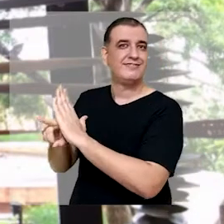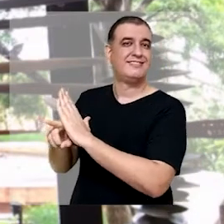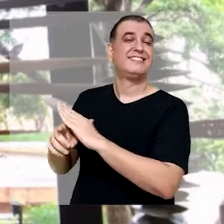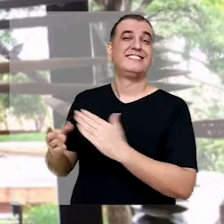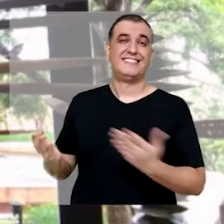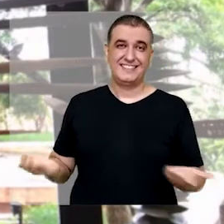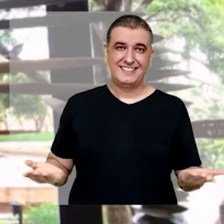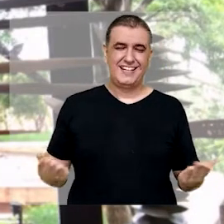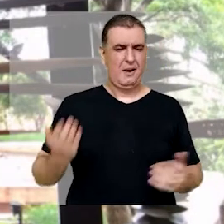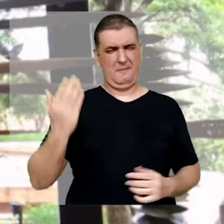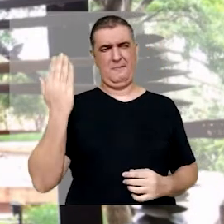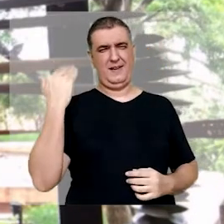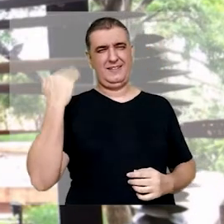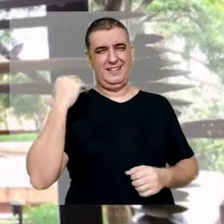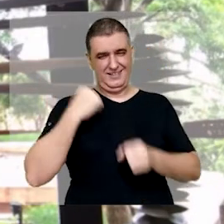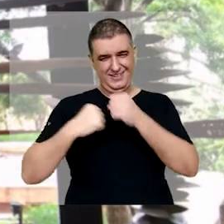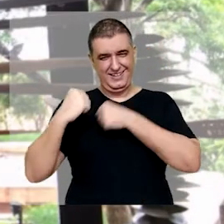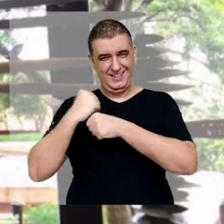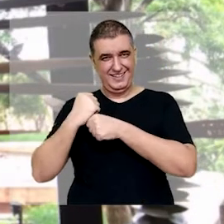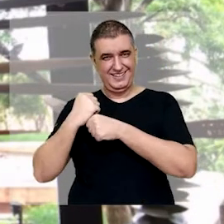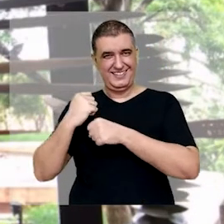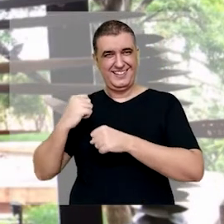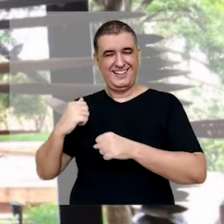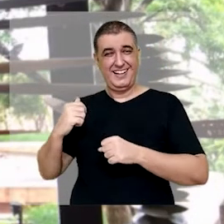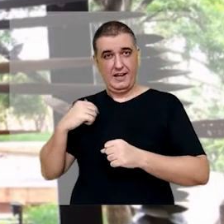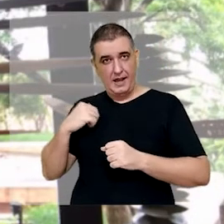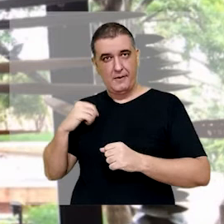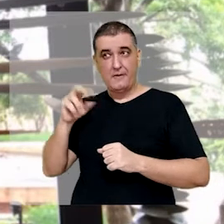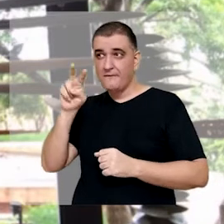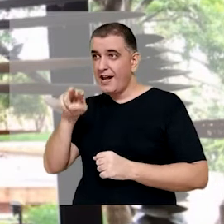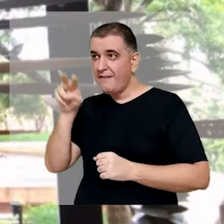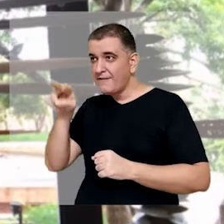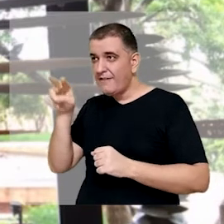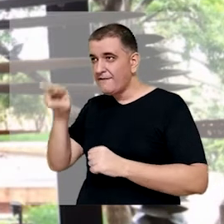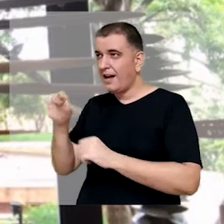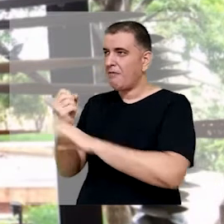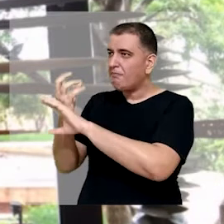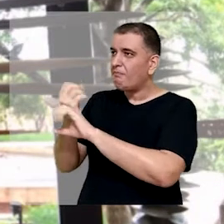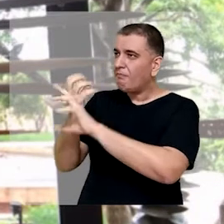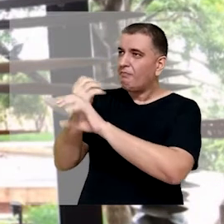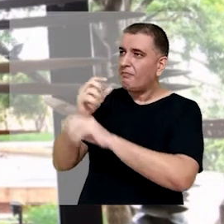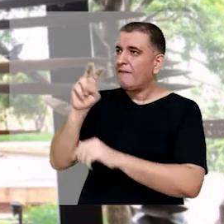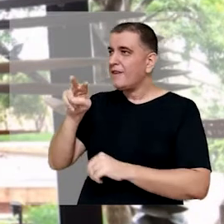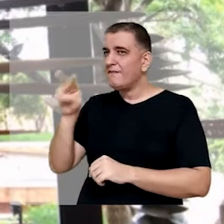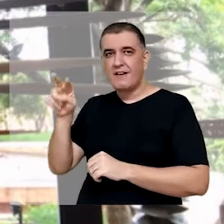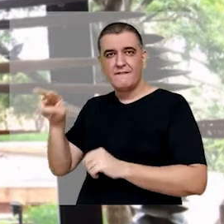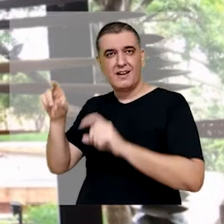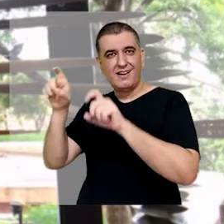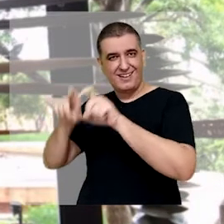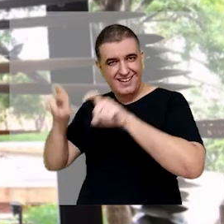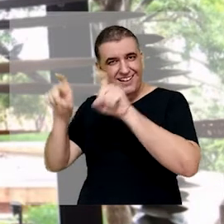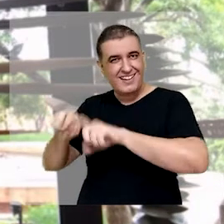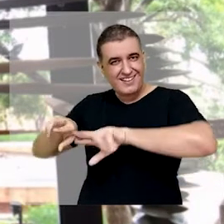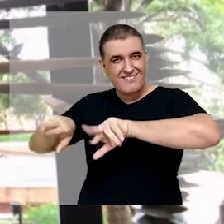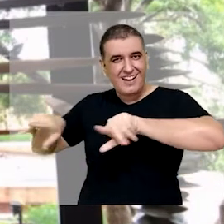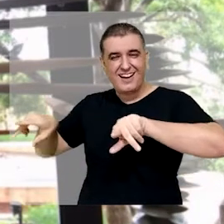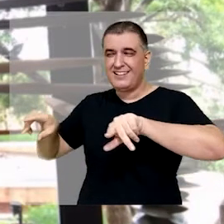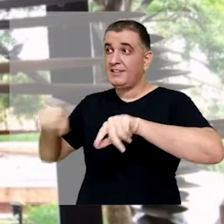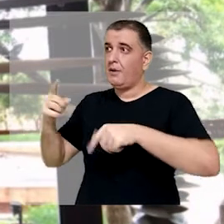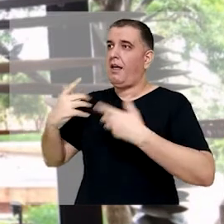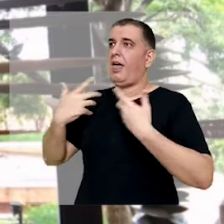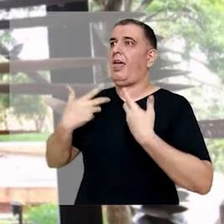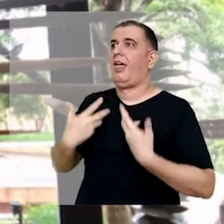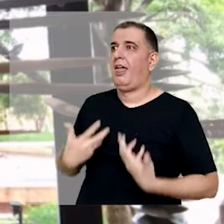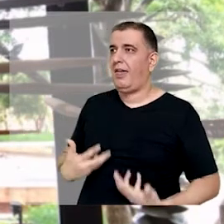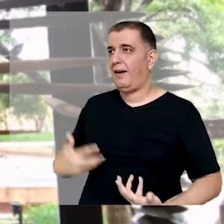né? No fim do ano eu fiquei muito cansada com lives de tudo que propostas que